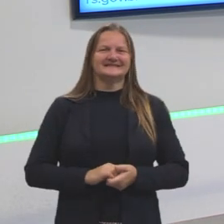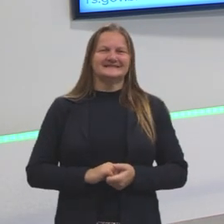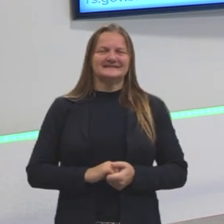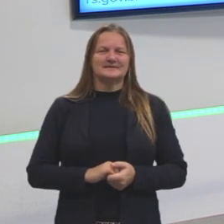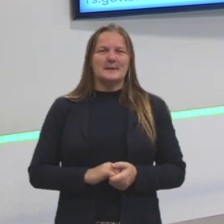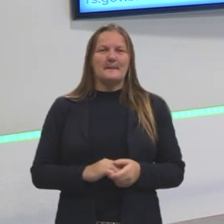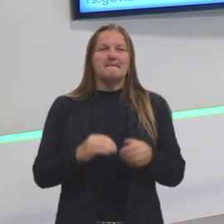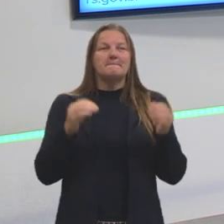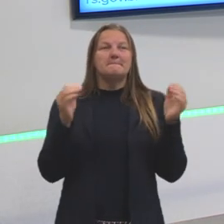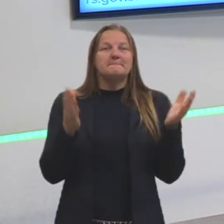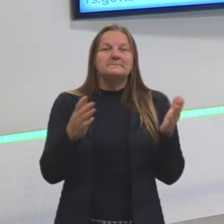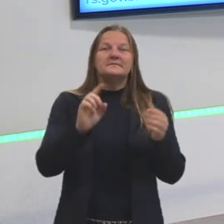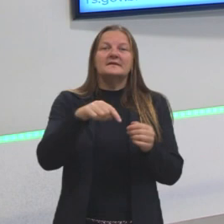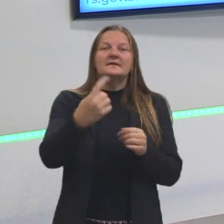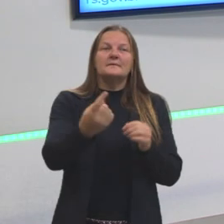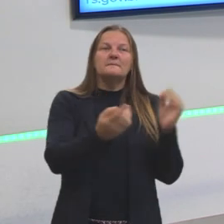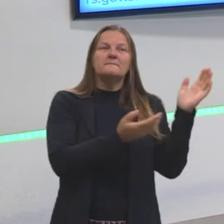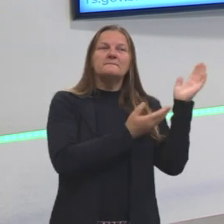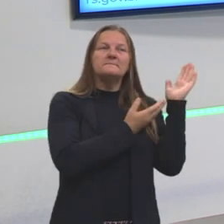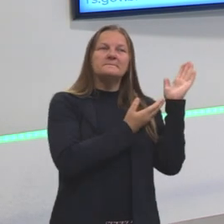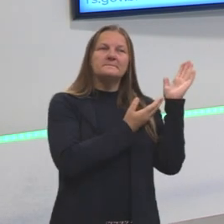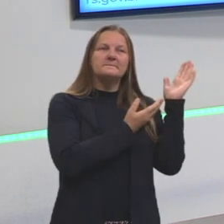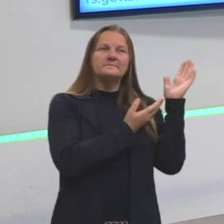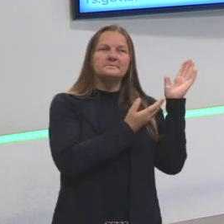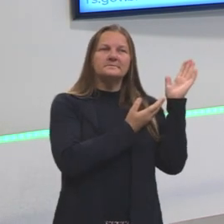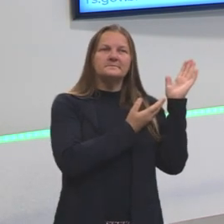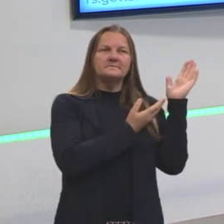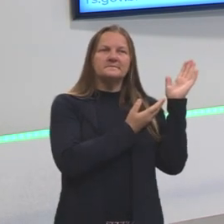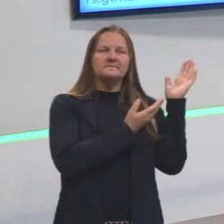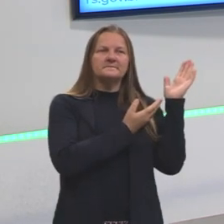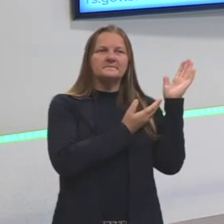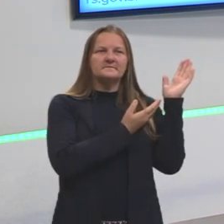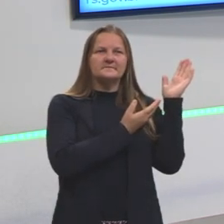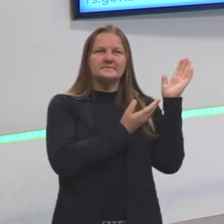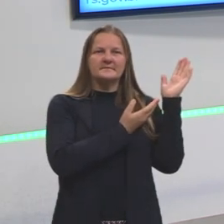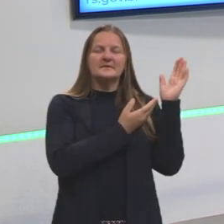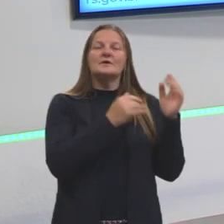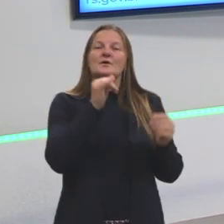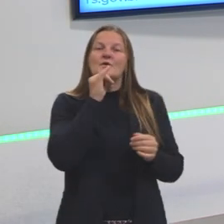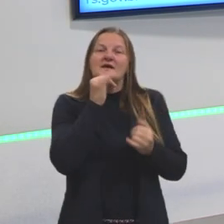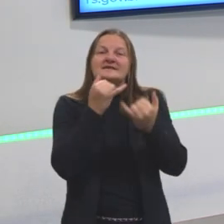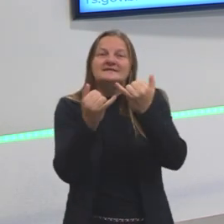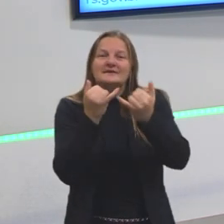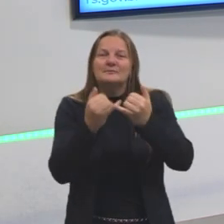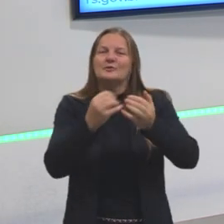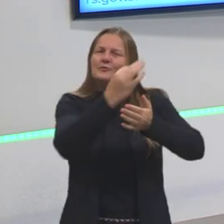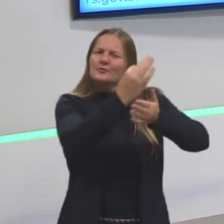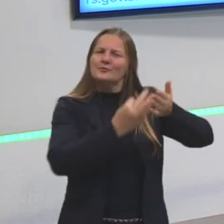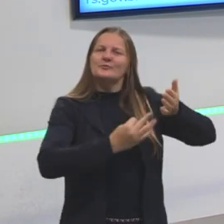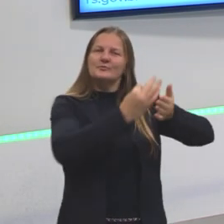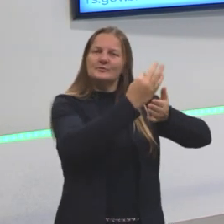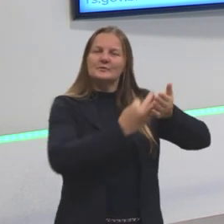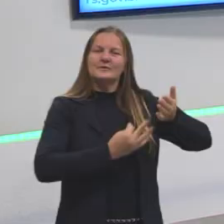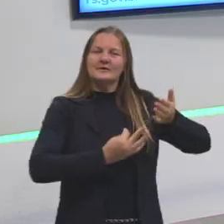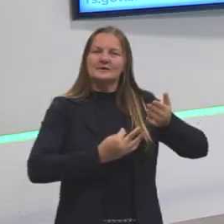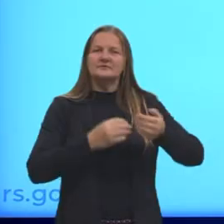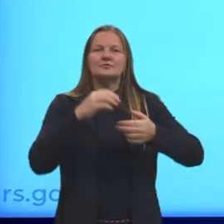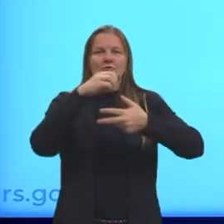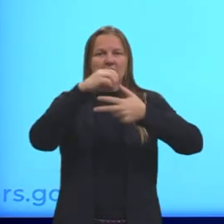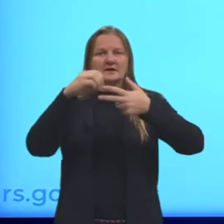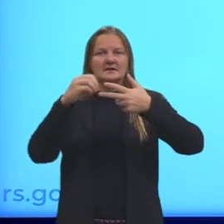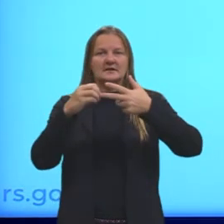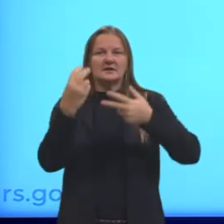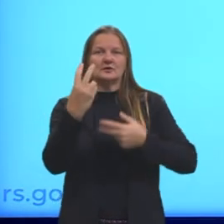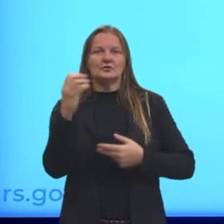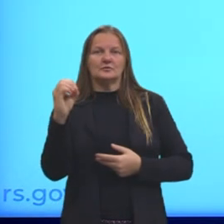e aqui então na próxima tela eu trago para vocês um um exemplo de um texto do do Enem